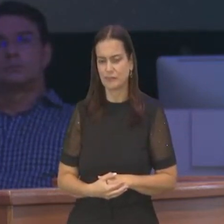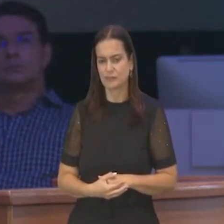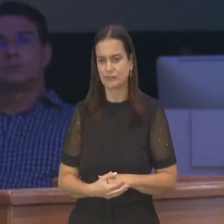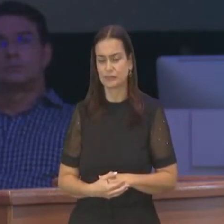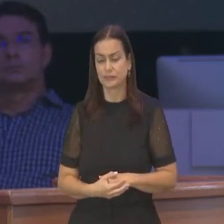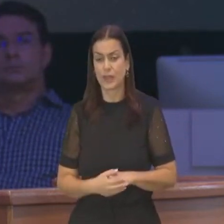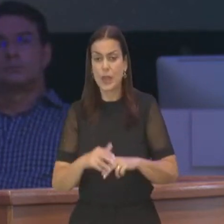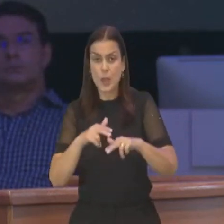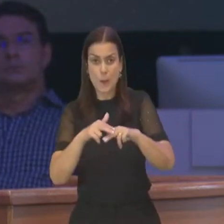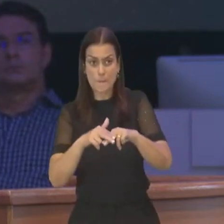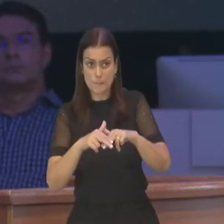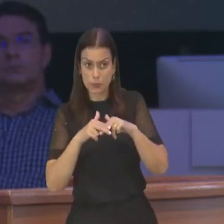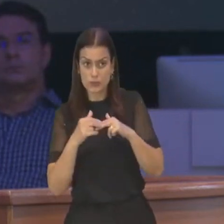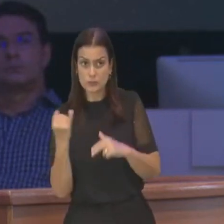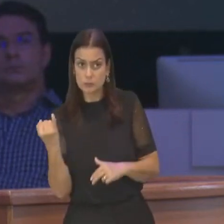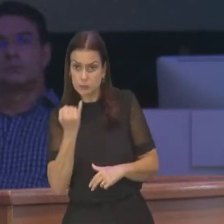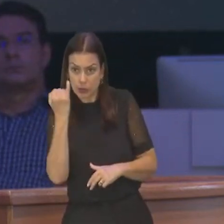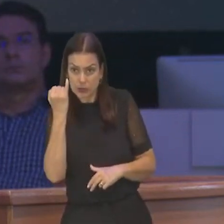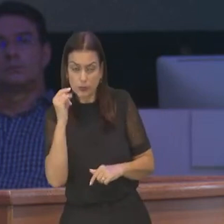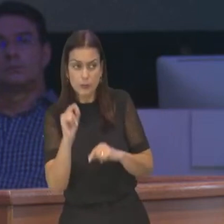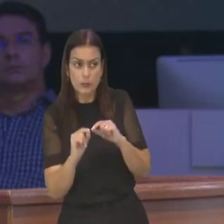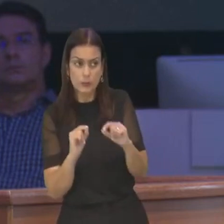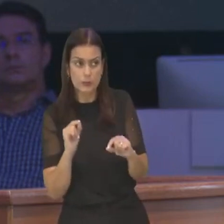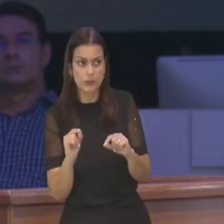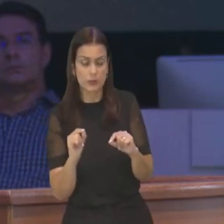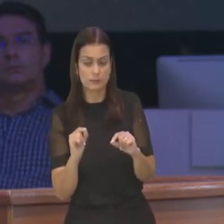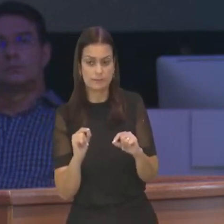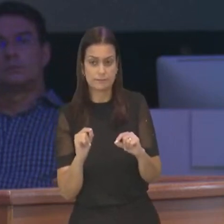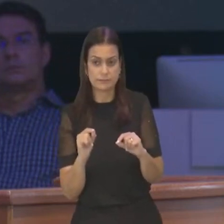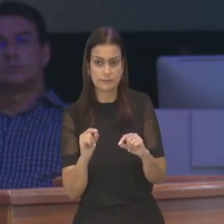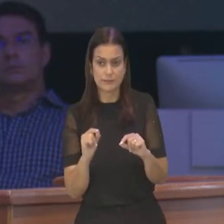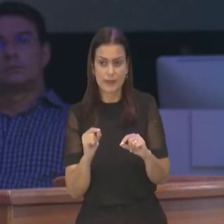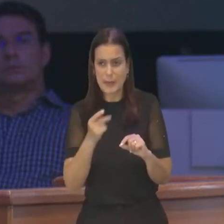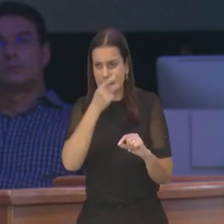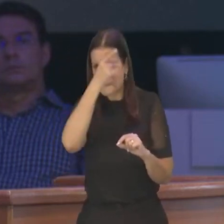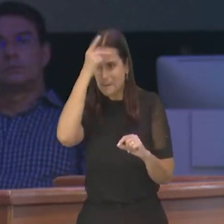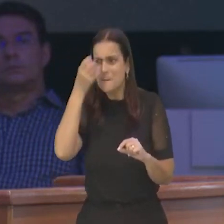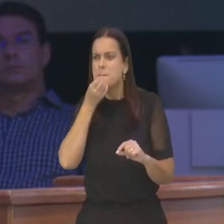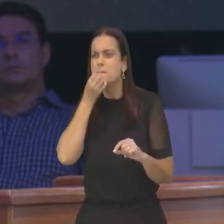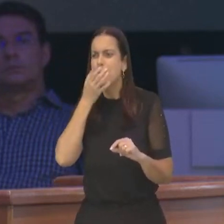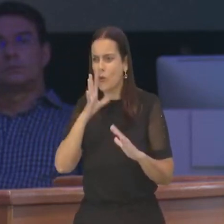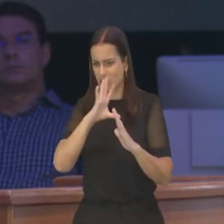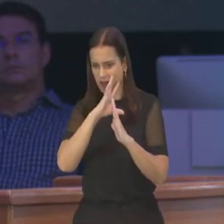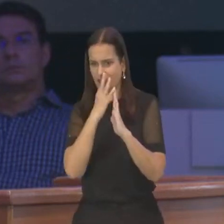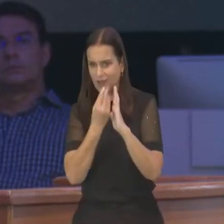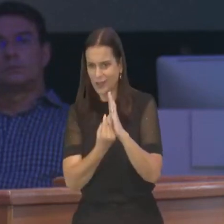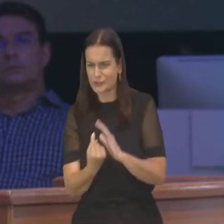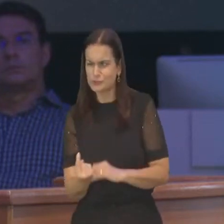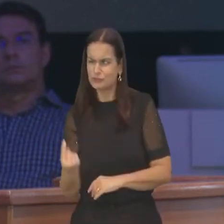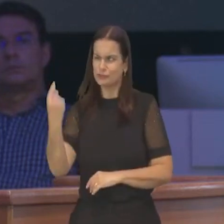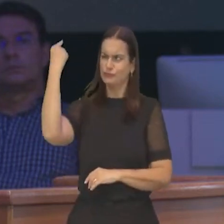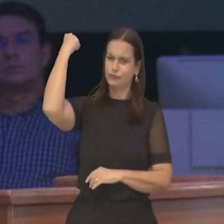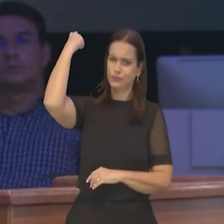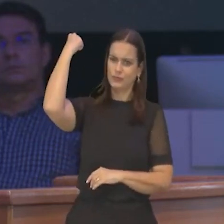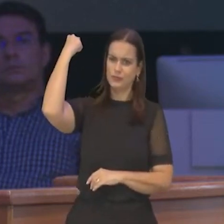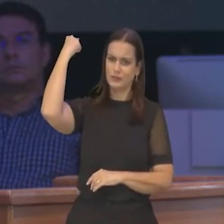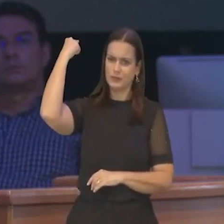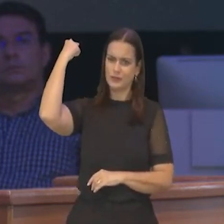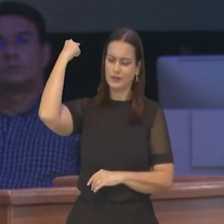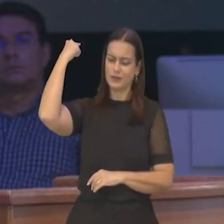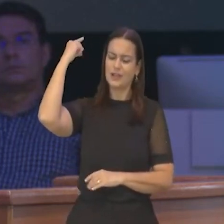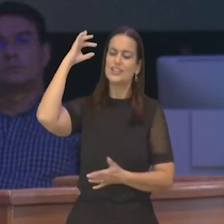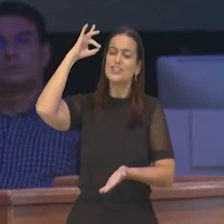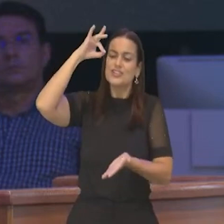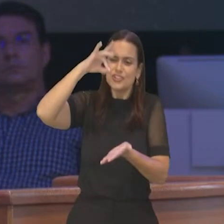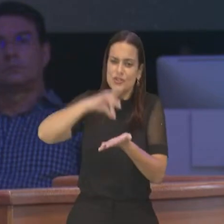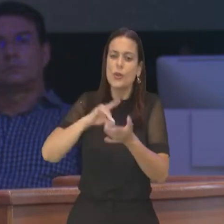E por isso é interessante que aquela generosidade da igreja primitiva, na verdade